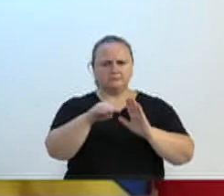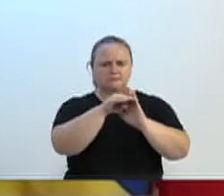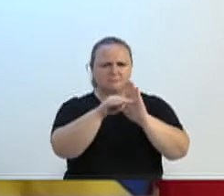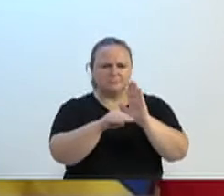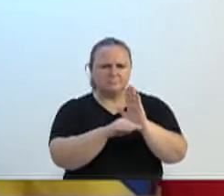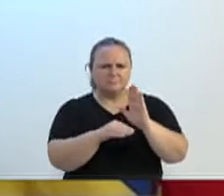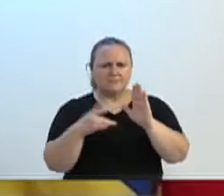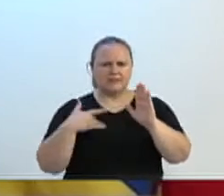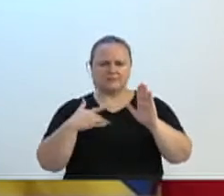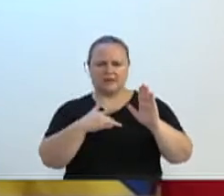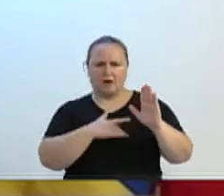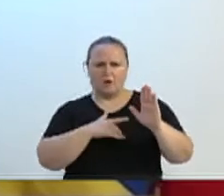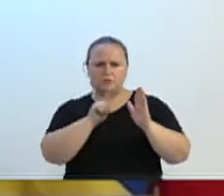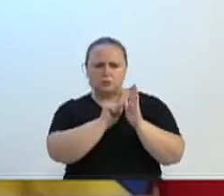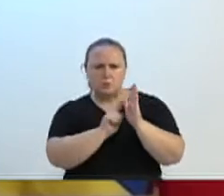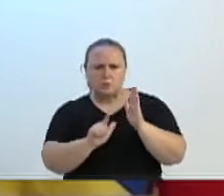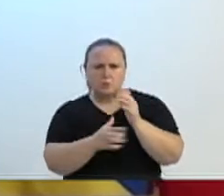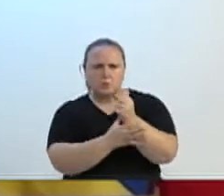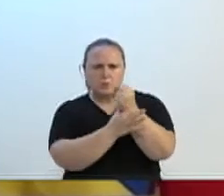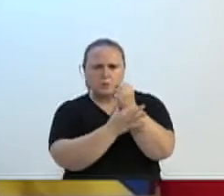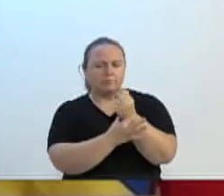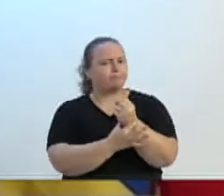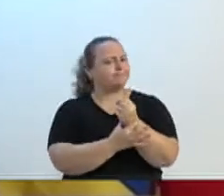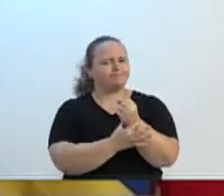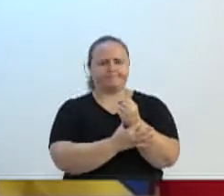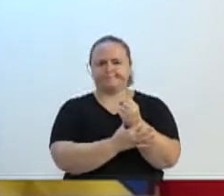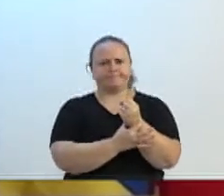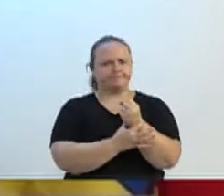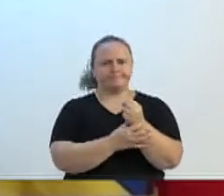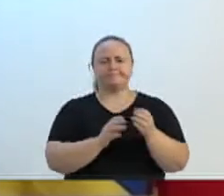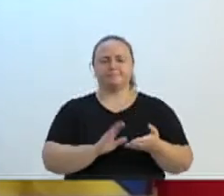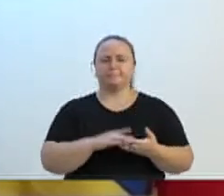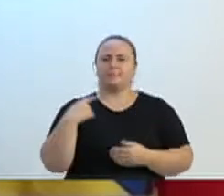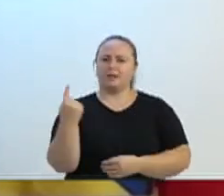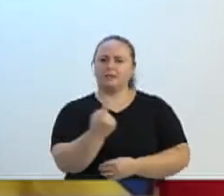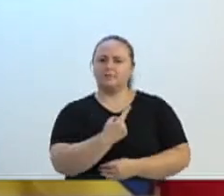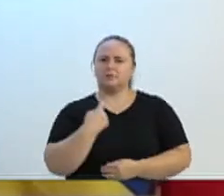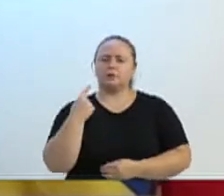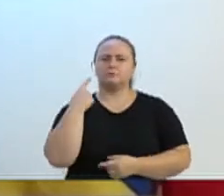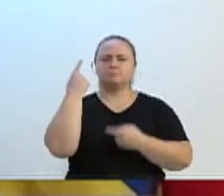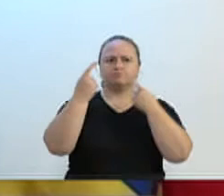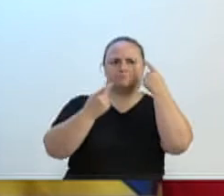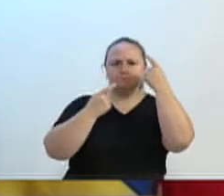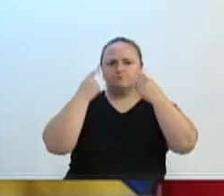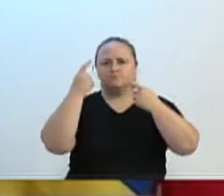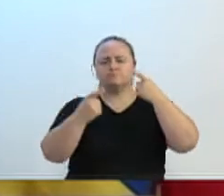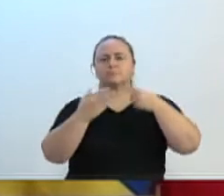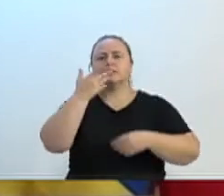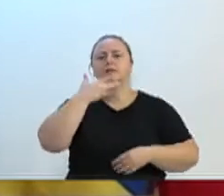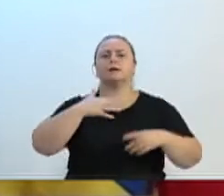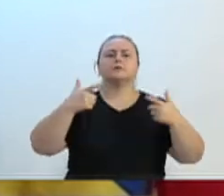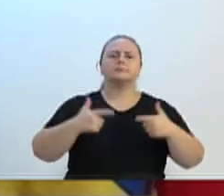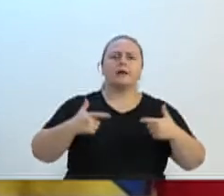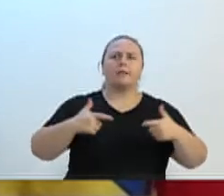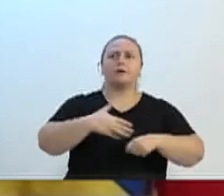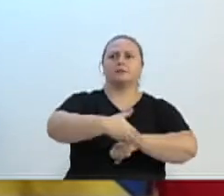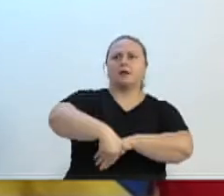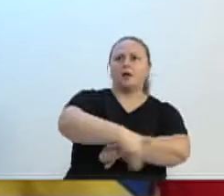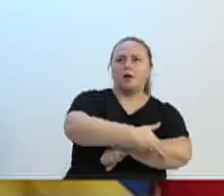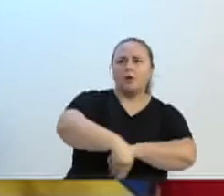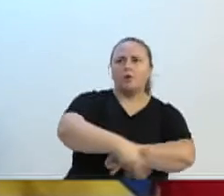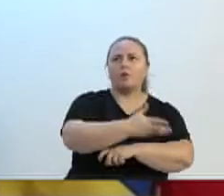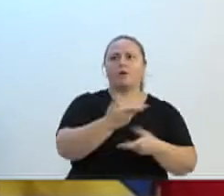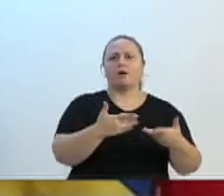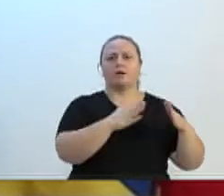segurança. Estamos preocupados com nossas crianças que estão nas ruas, nos vizinhos, nos avós, que, aliás,